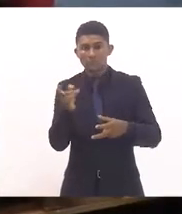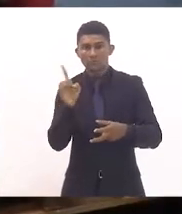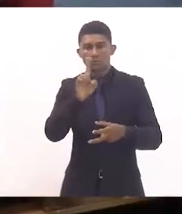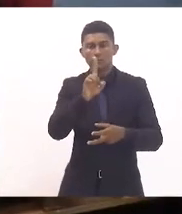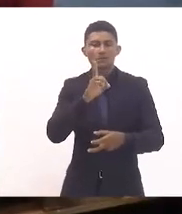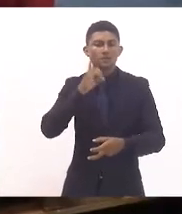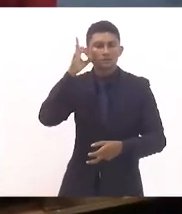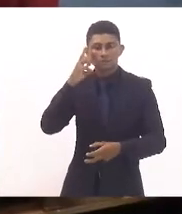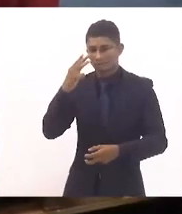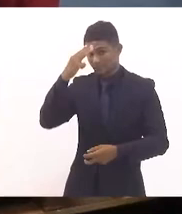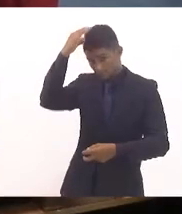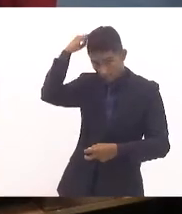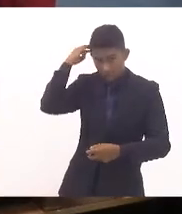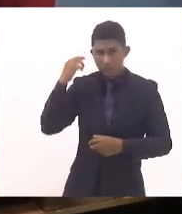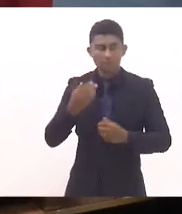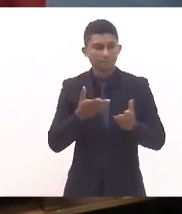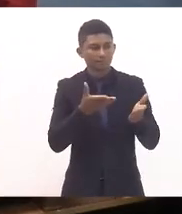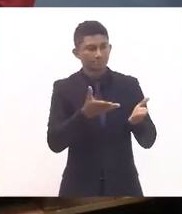Pacheco.